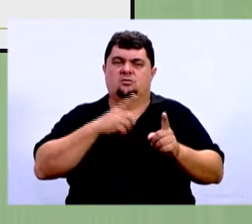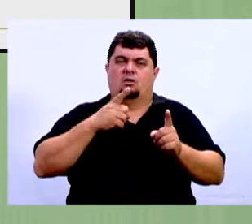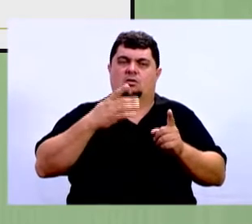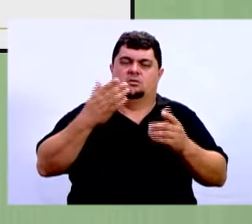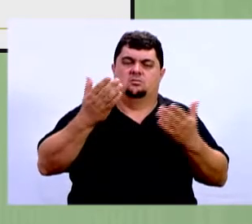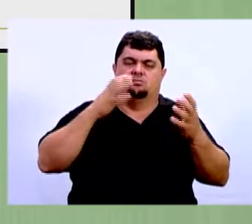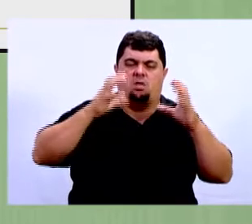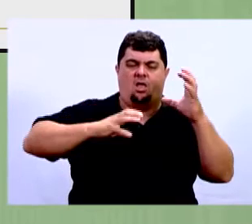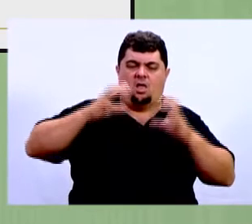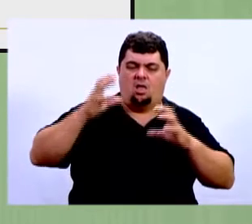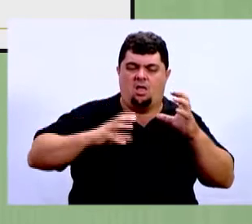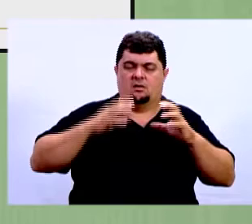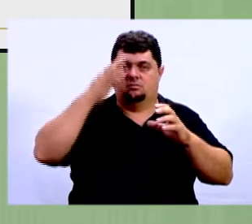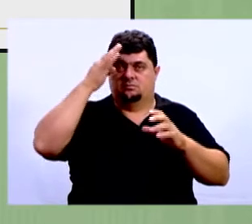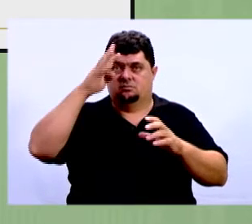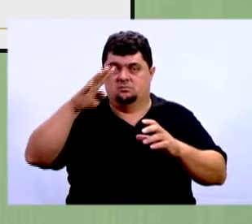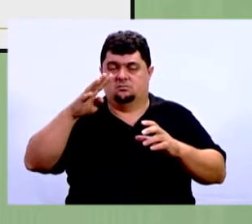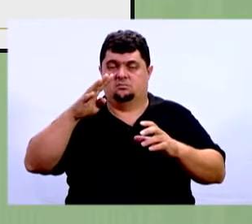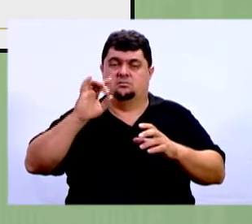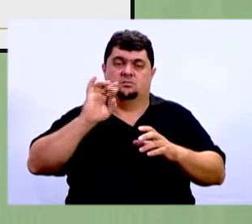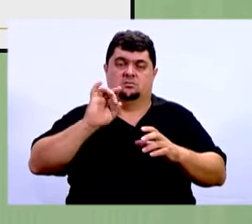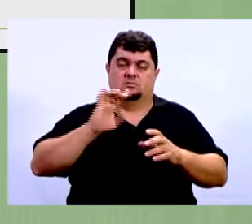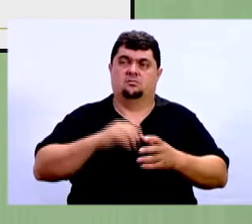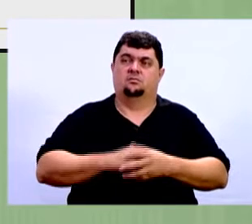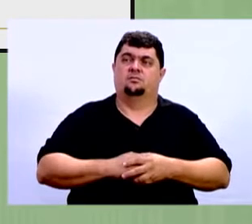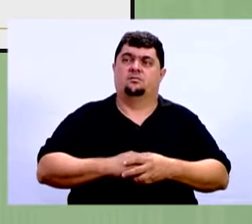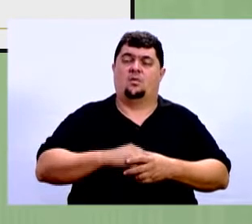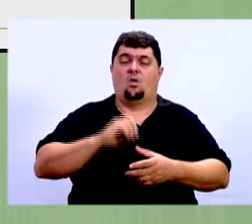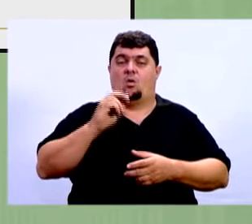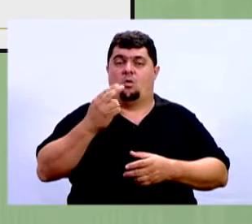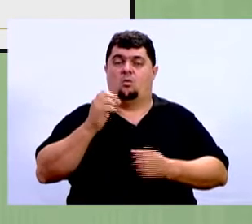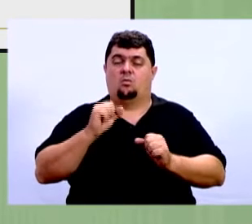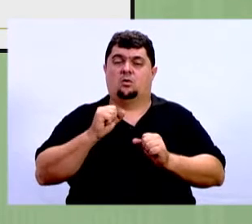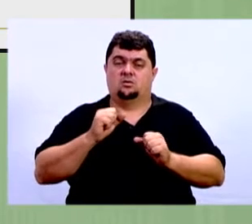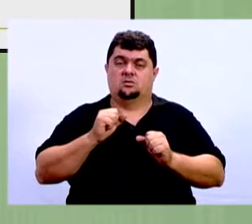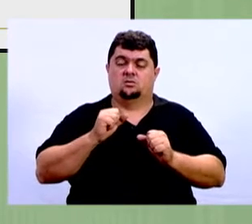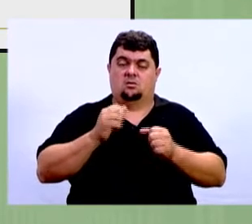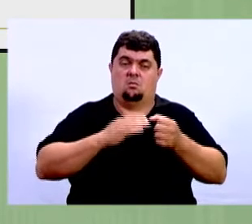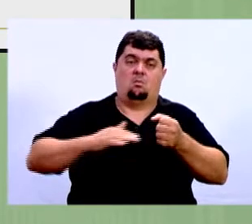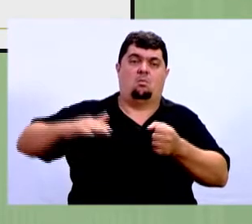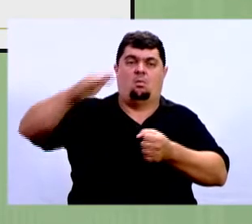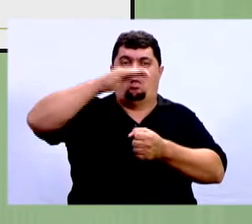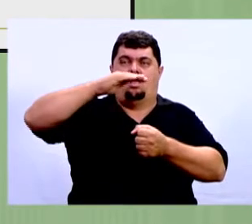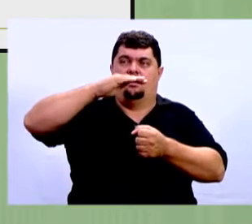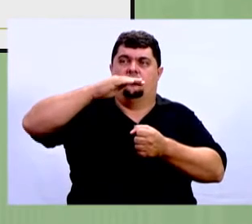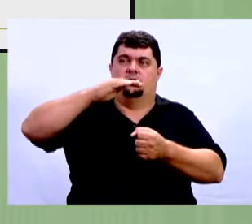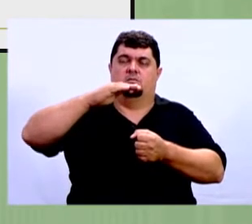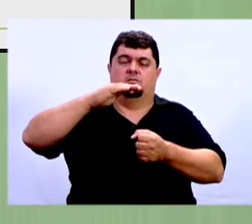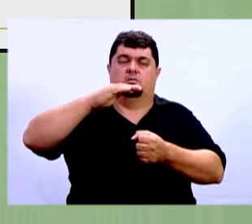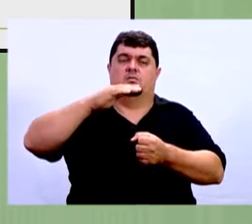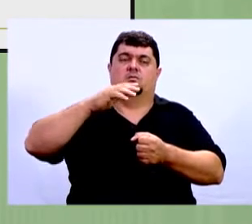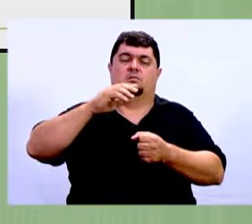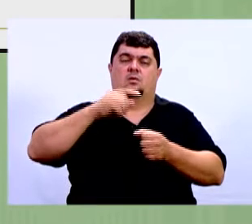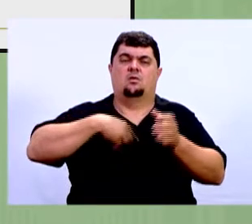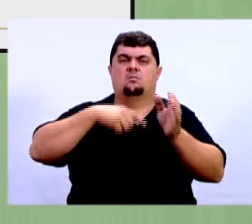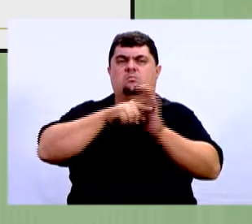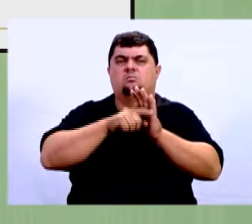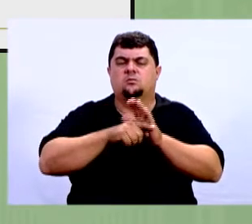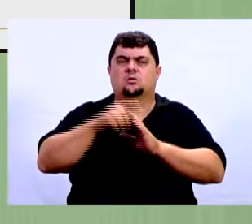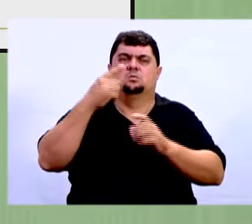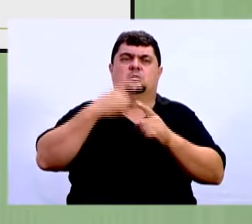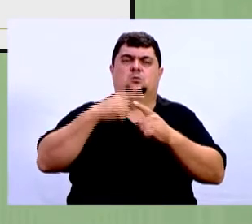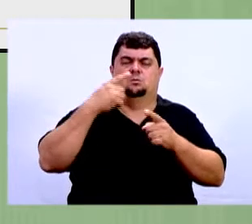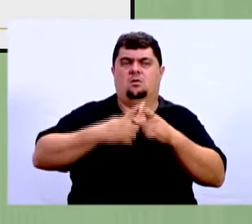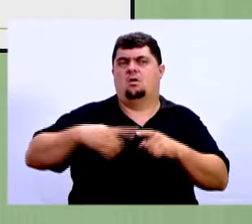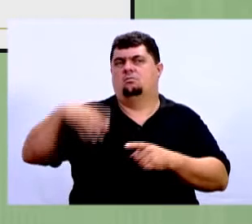teoria, correto? É mais para a discussão do conhecimento, ou ela pode ser aplicada. Não, eu estou fazendo essa pesquisa para